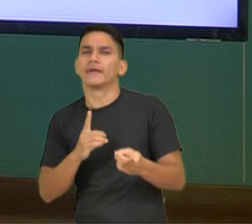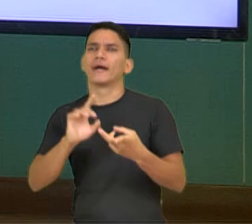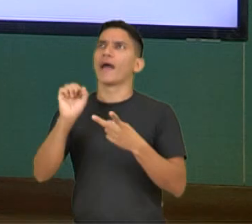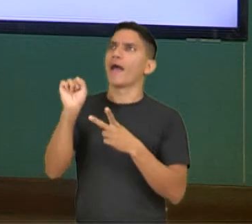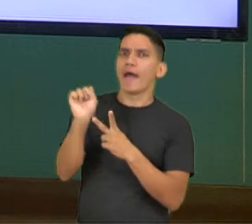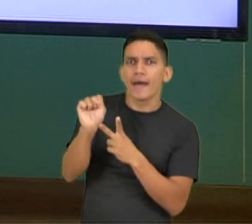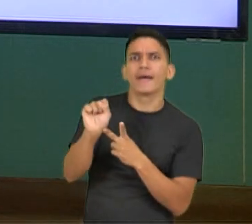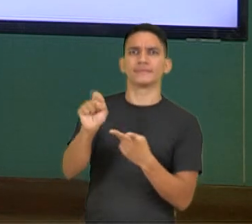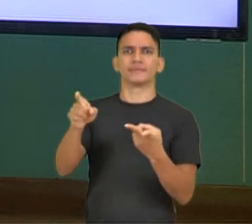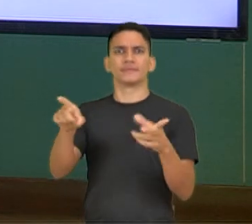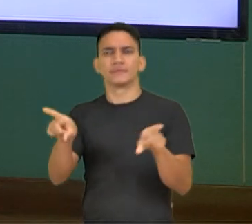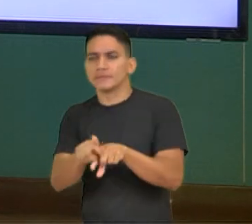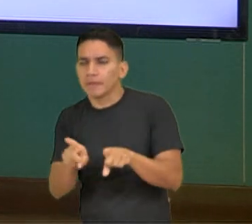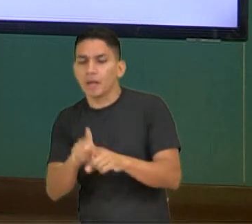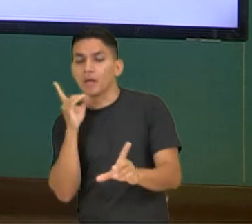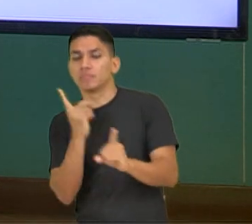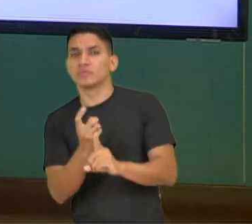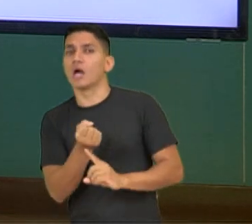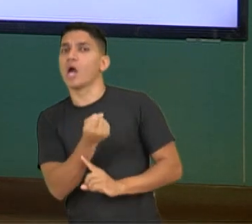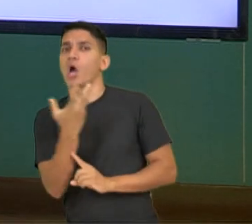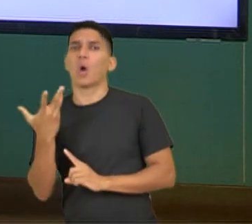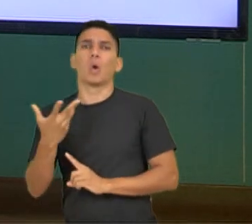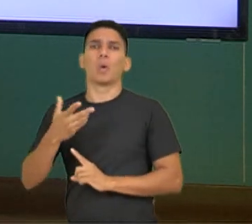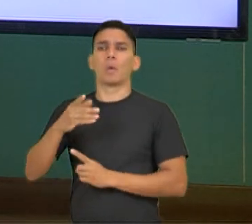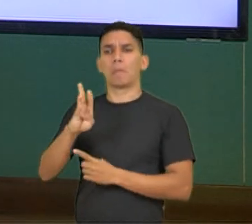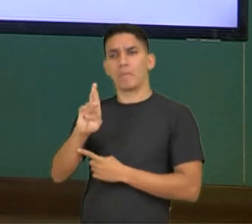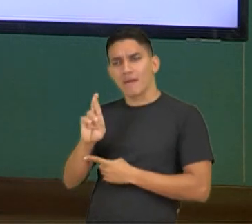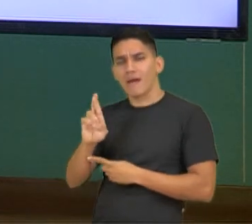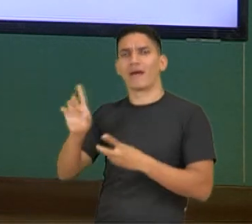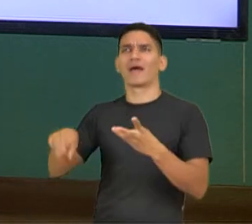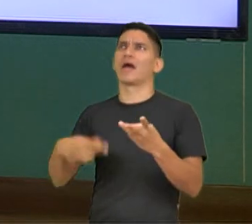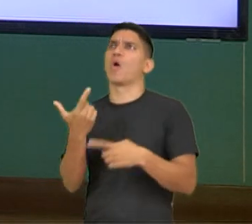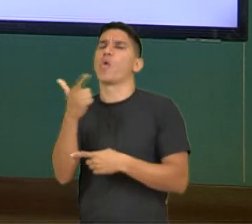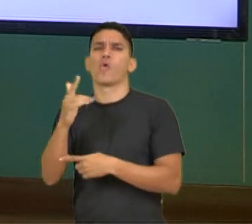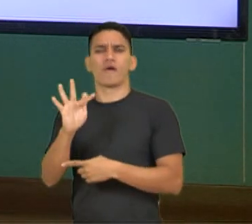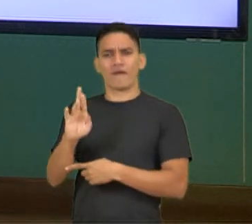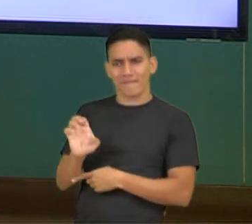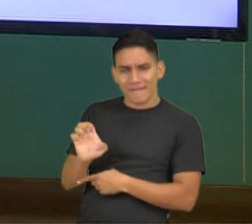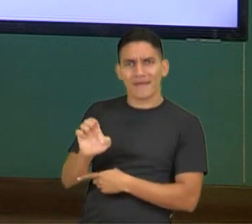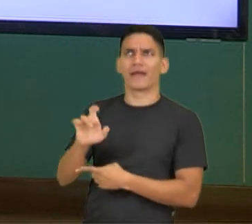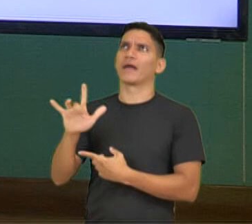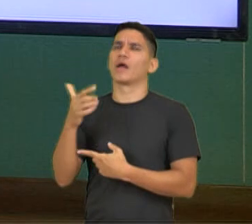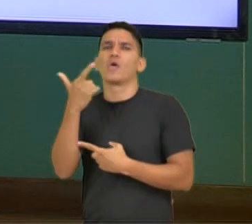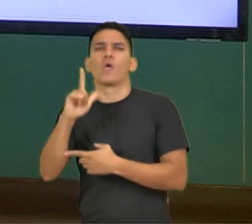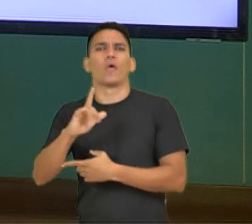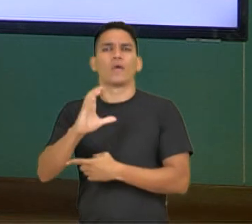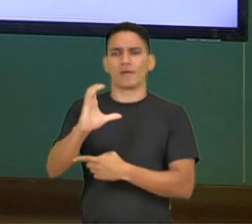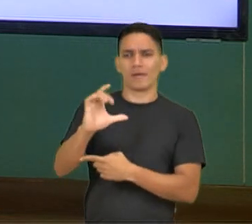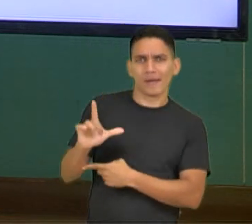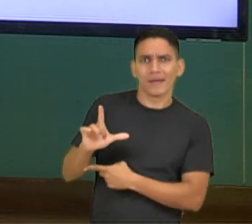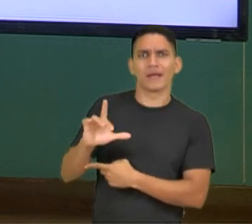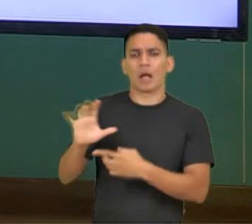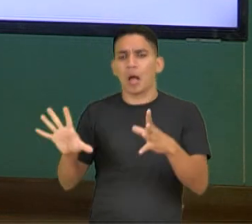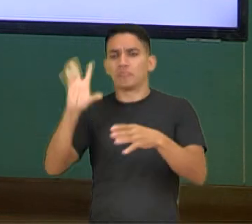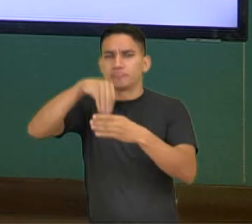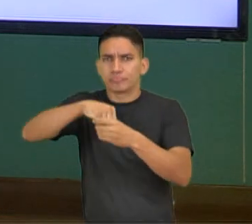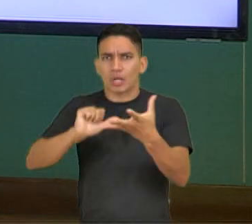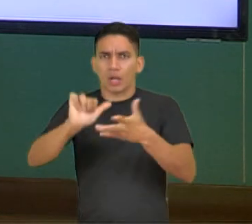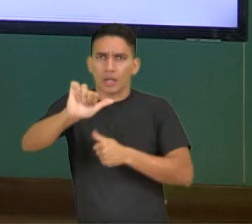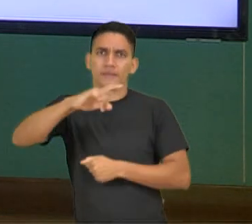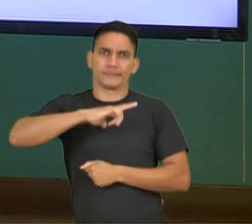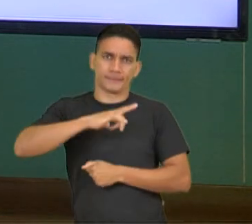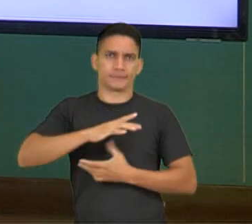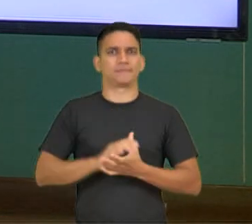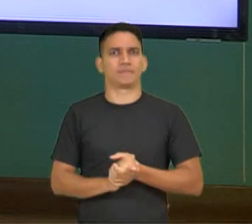encontrar aí, às vezes um bromo, às vezes um ferro, às vezes um cloro, nas substâncias orgânicas aí. Todos